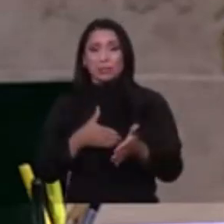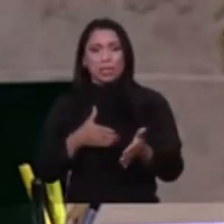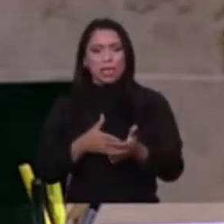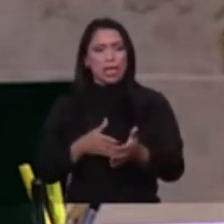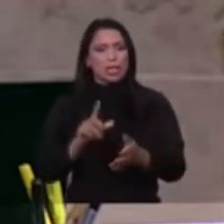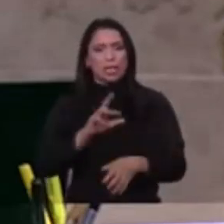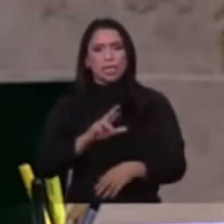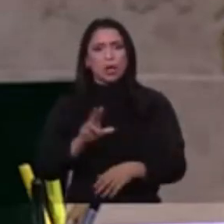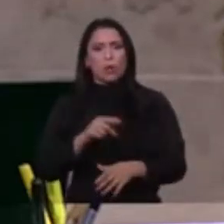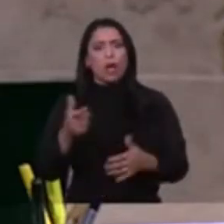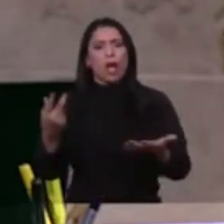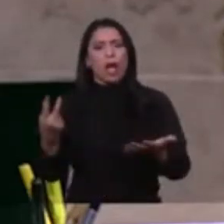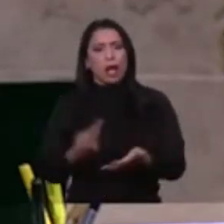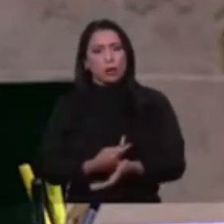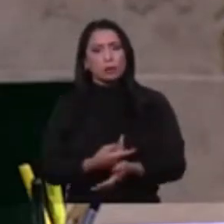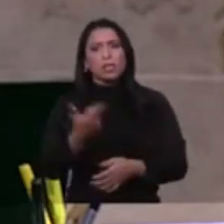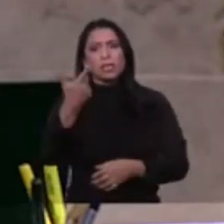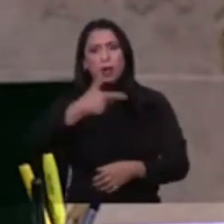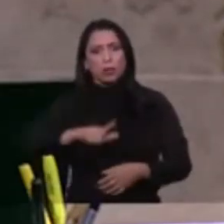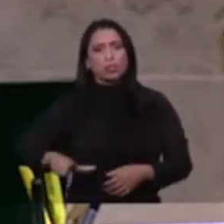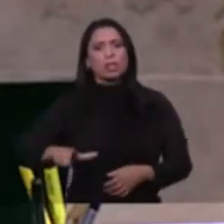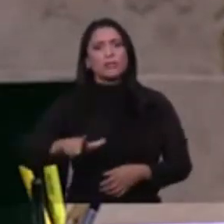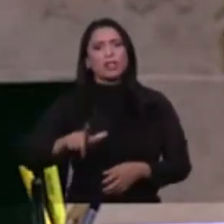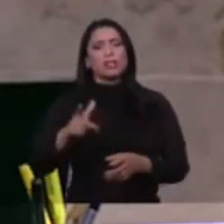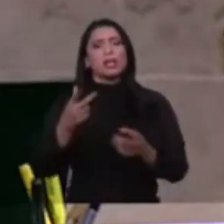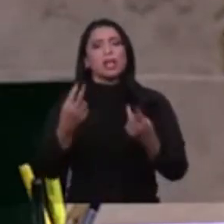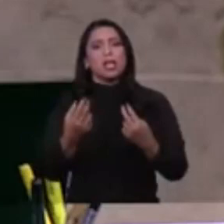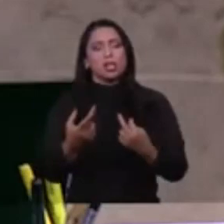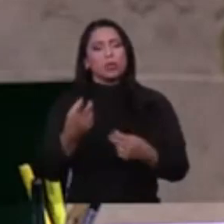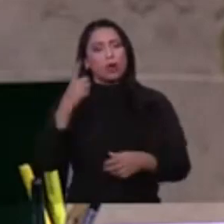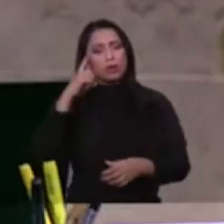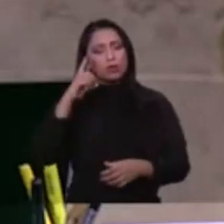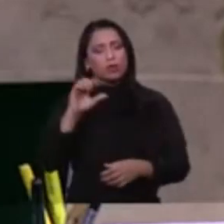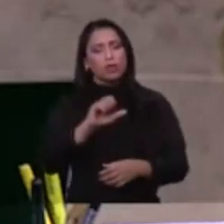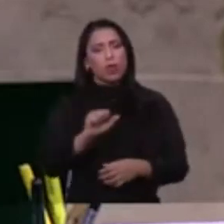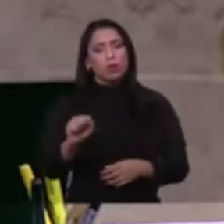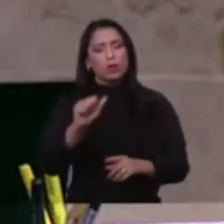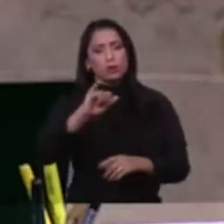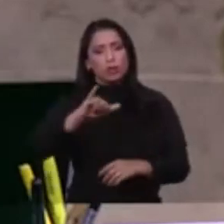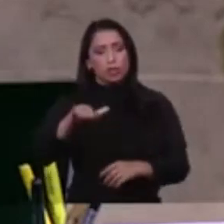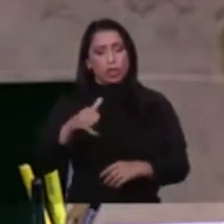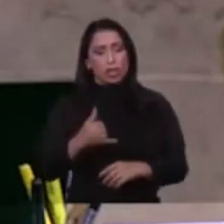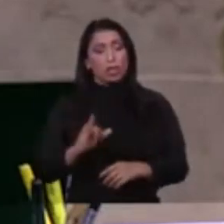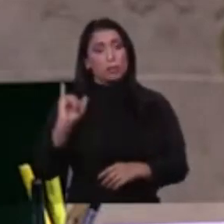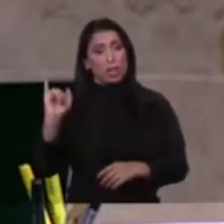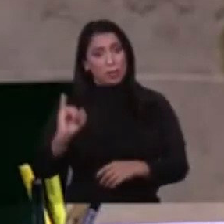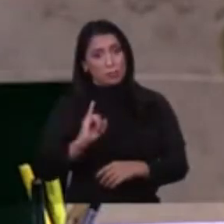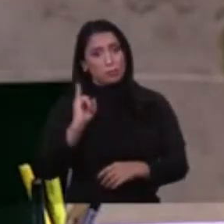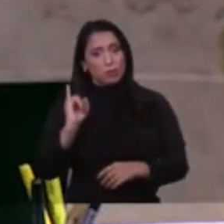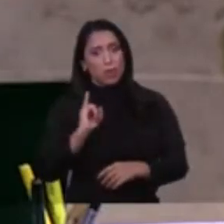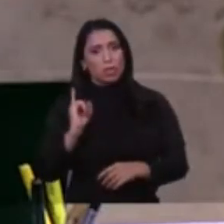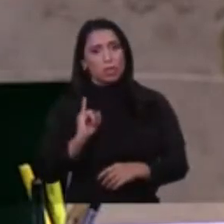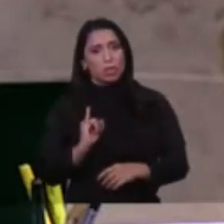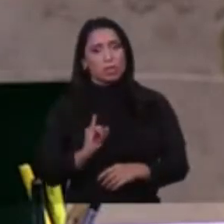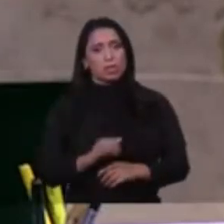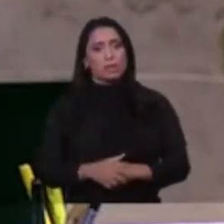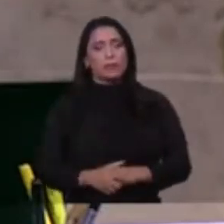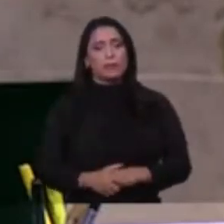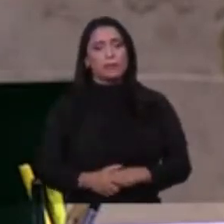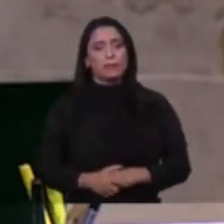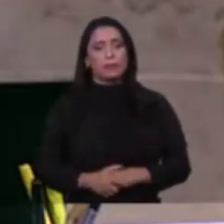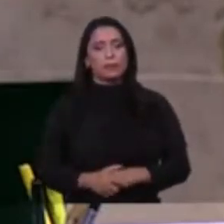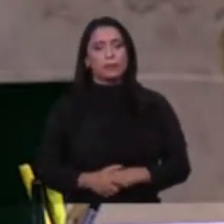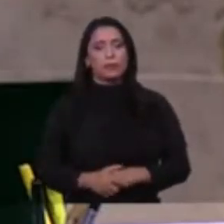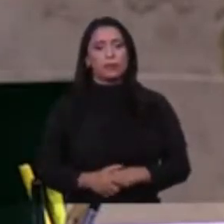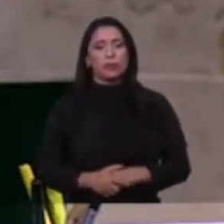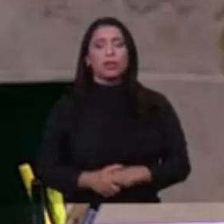traumáticos, como visto no dia 8 de janeiro de 2023, pela relevância do montante. É importante